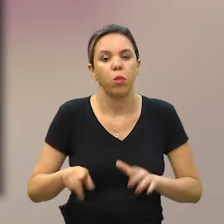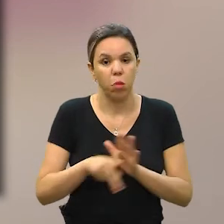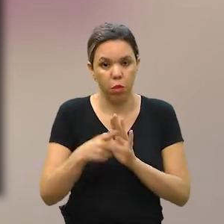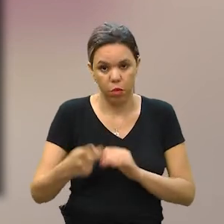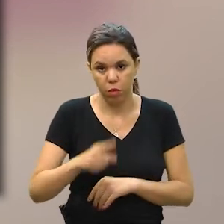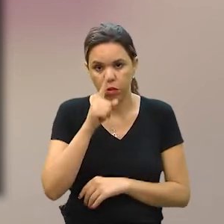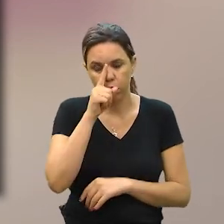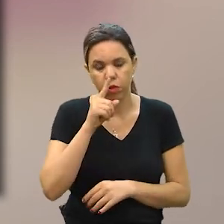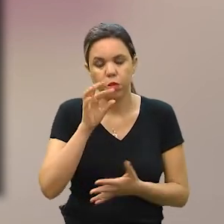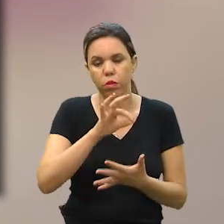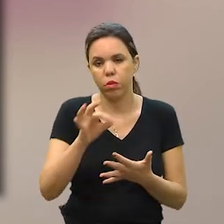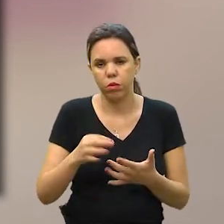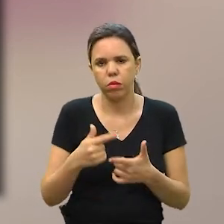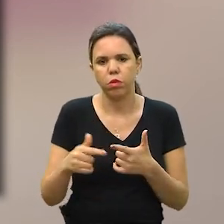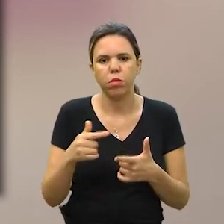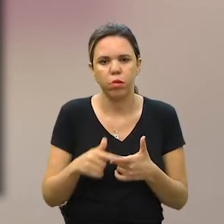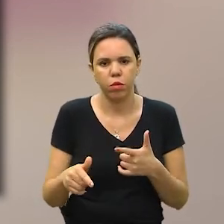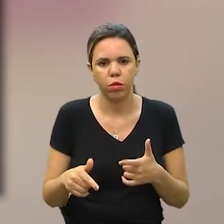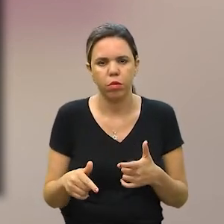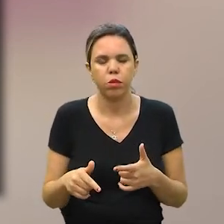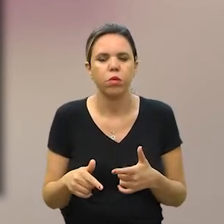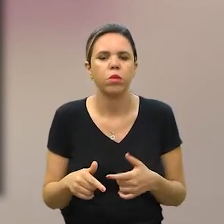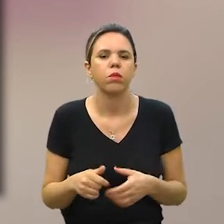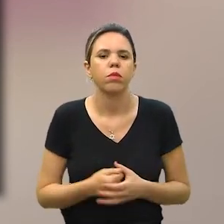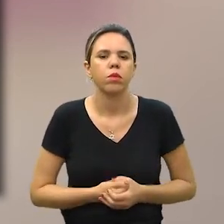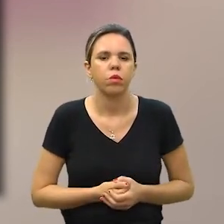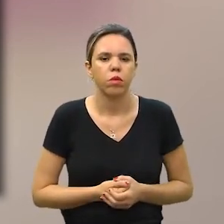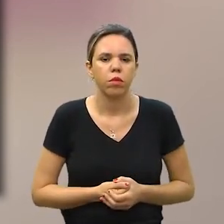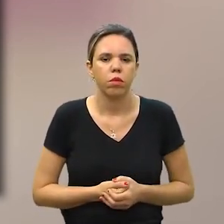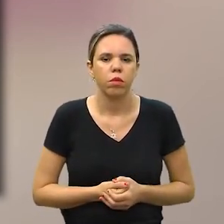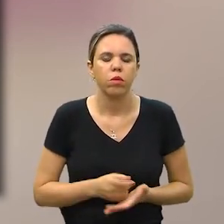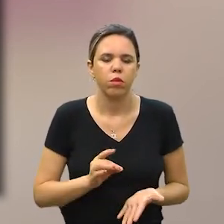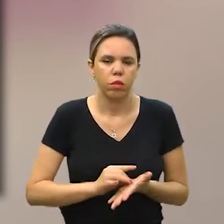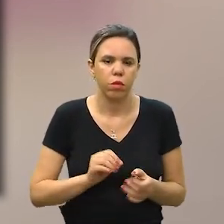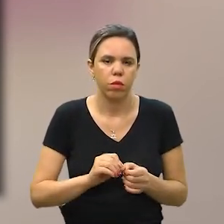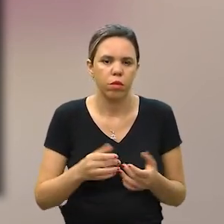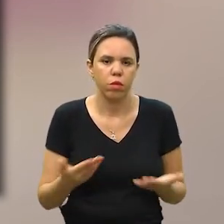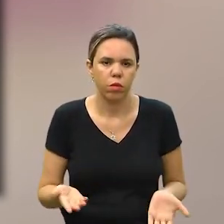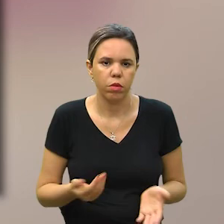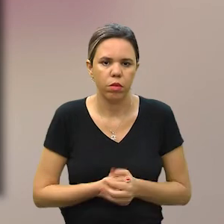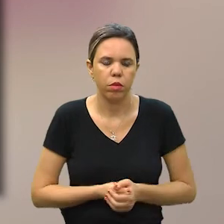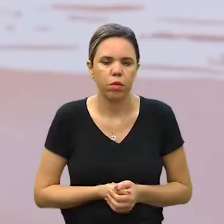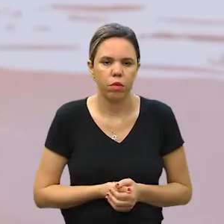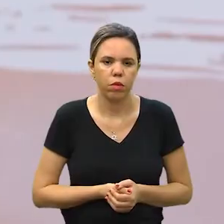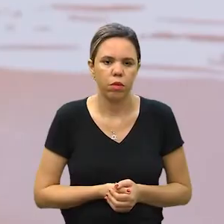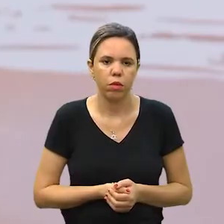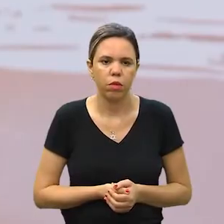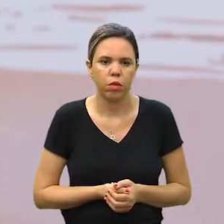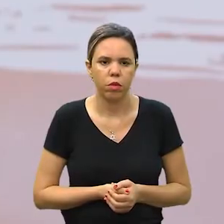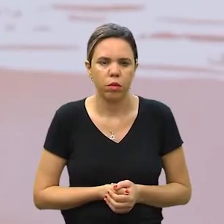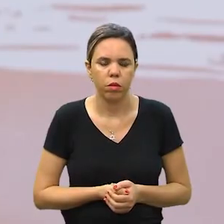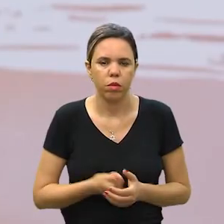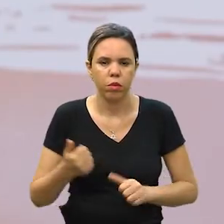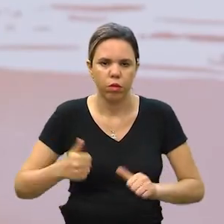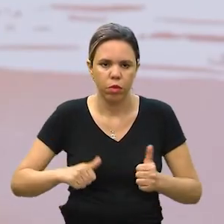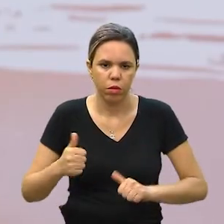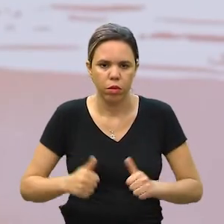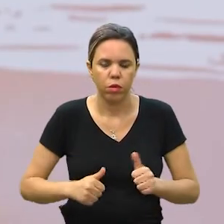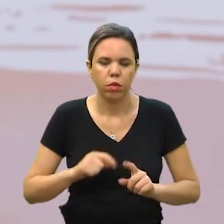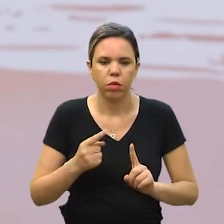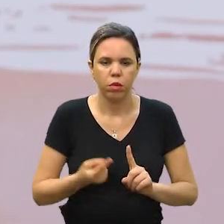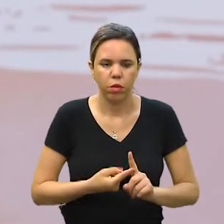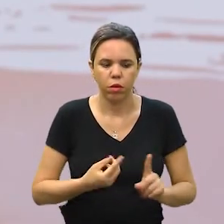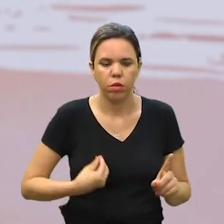que todos esses fatores e essa prevenção da trombose vai ser realizada, né, Viviane? E doutora, foi diagnosticado